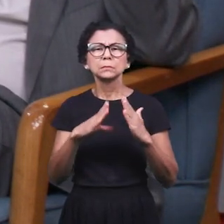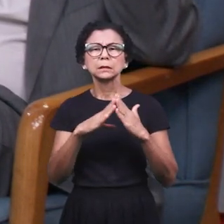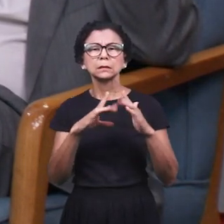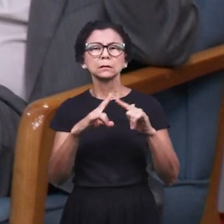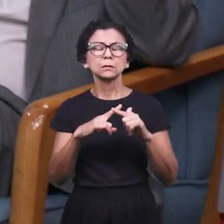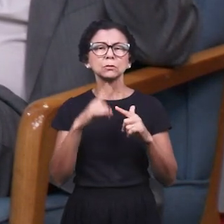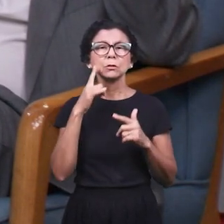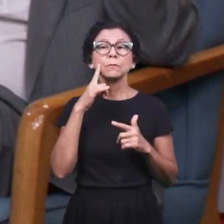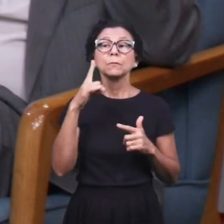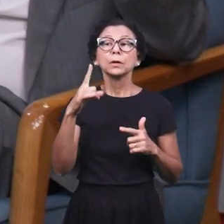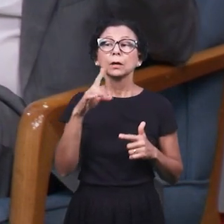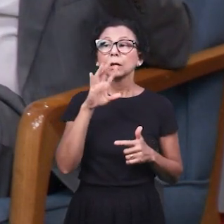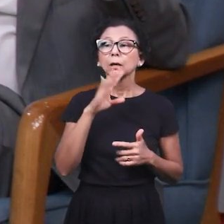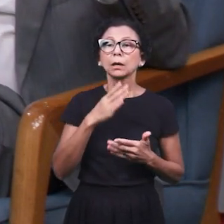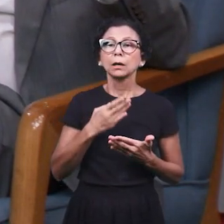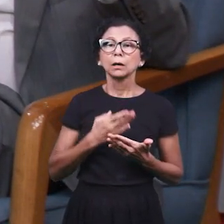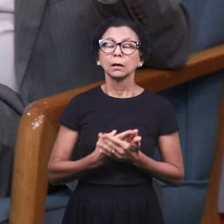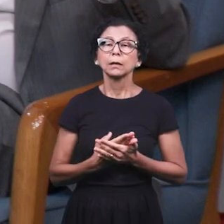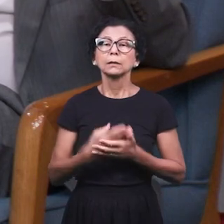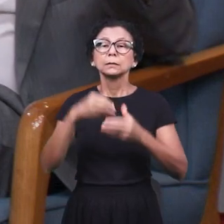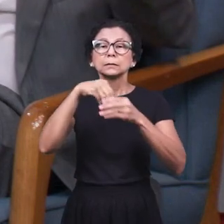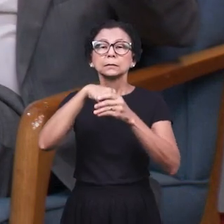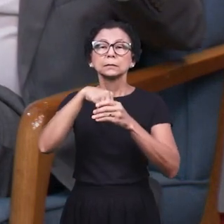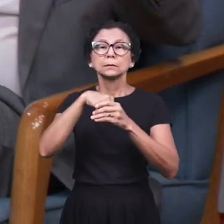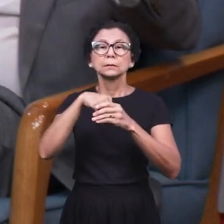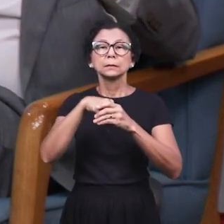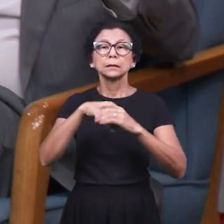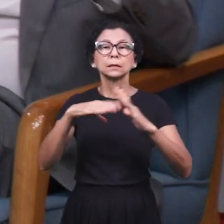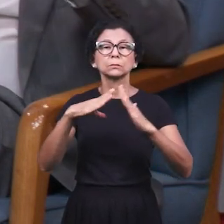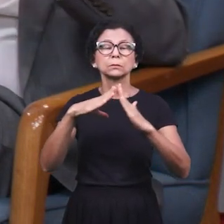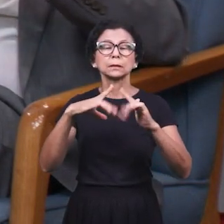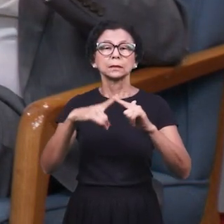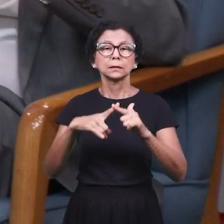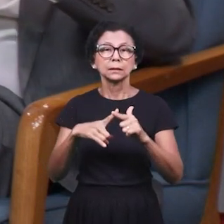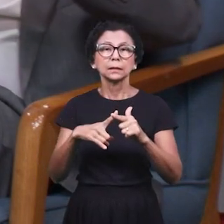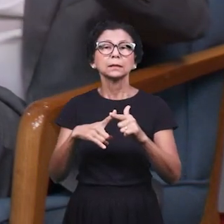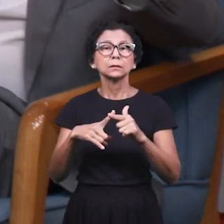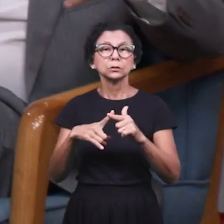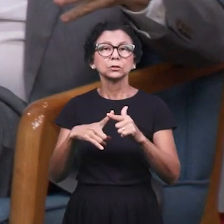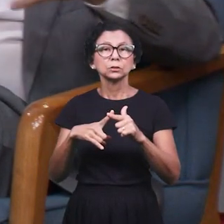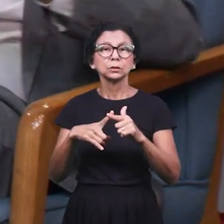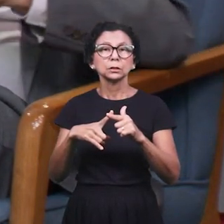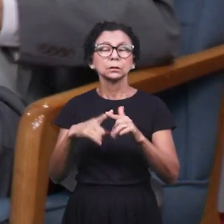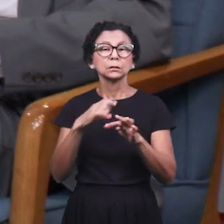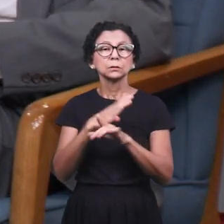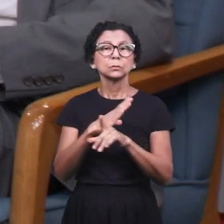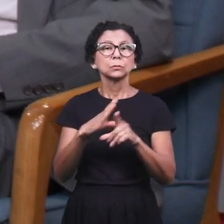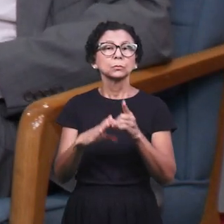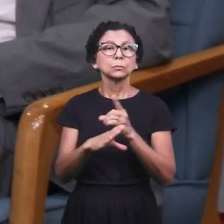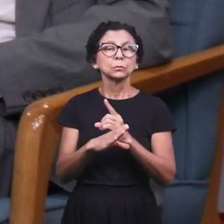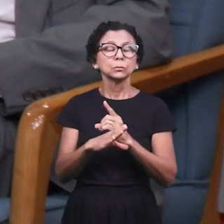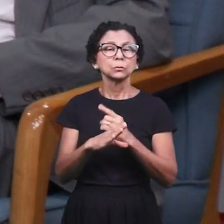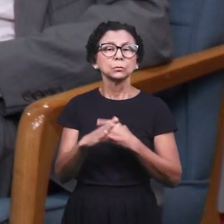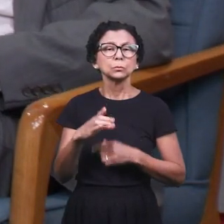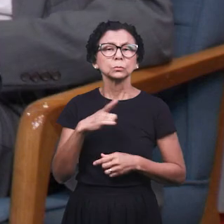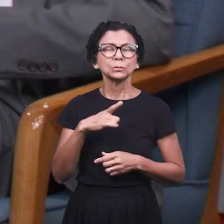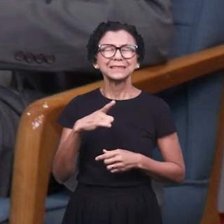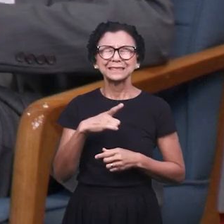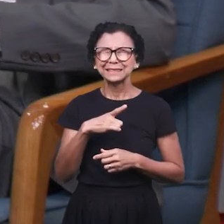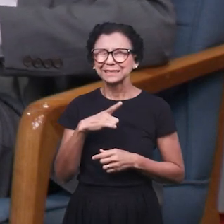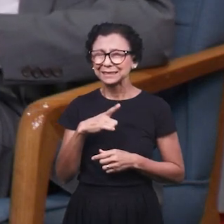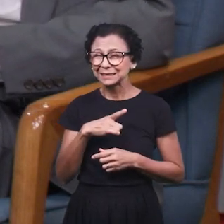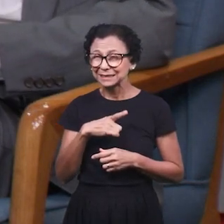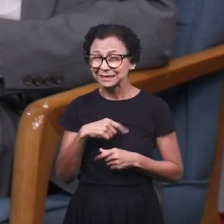impressionante. Ele viu que dentro da igreja, naquele culto, havia